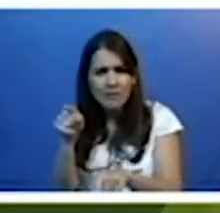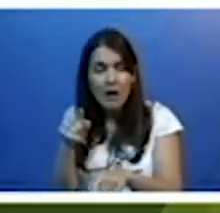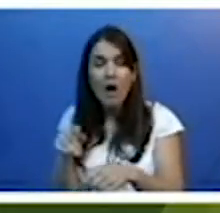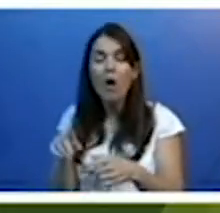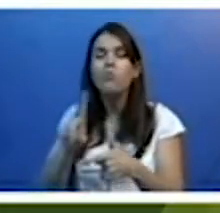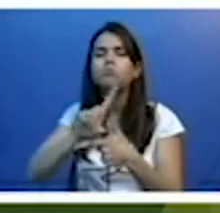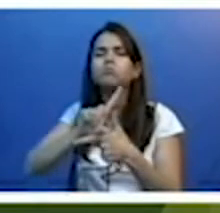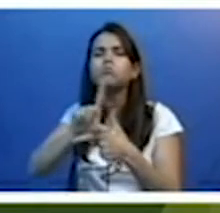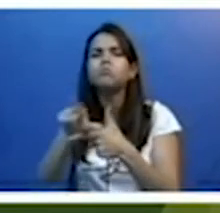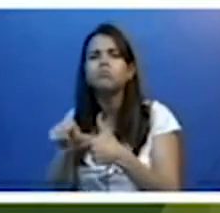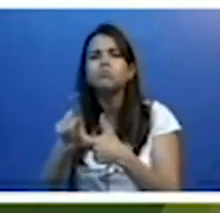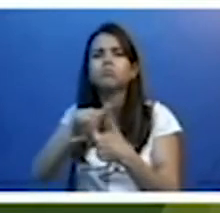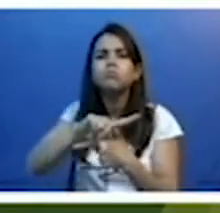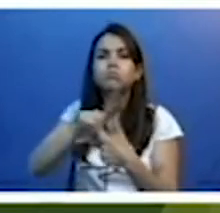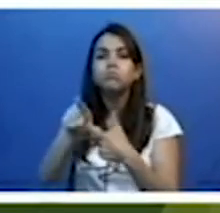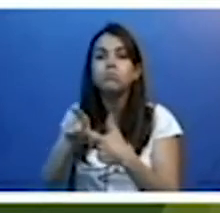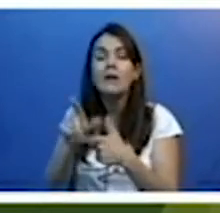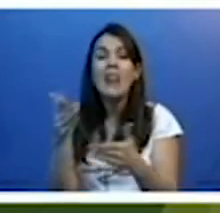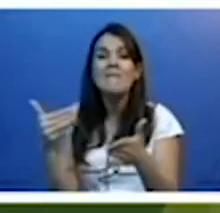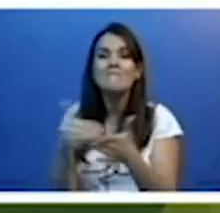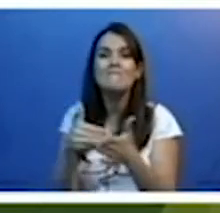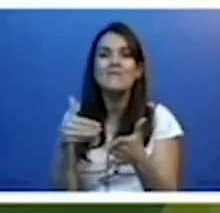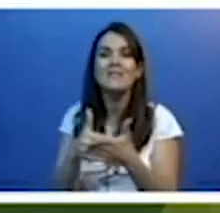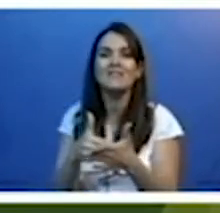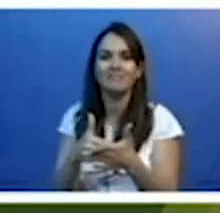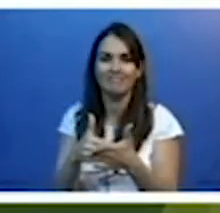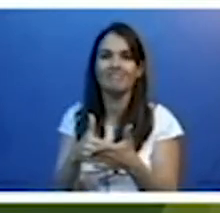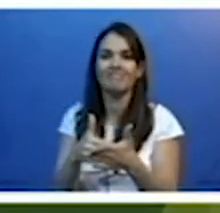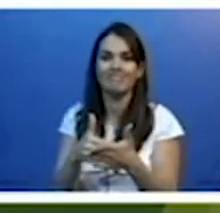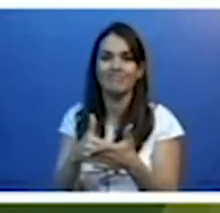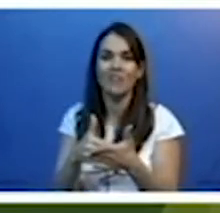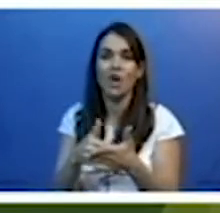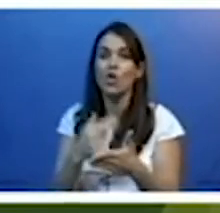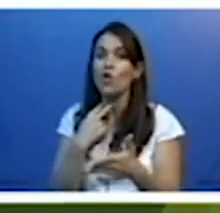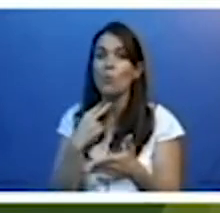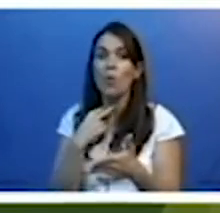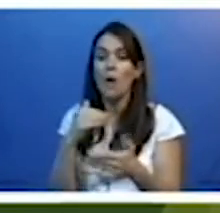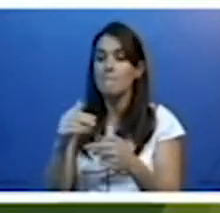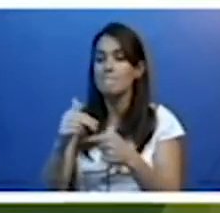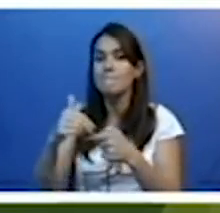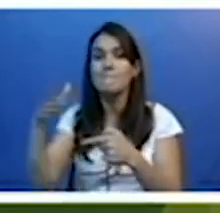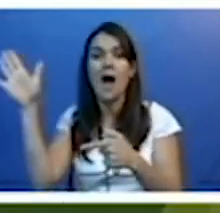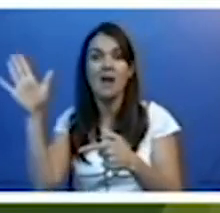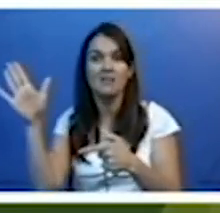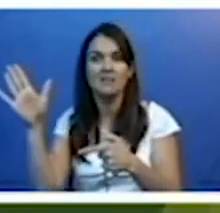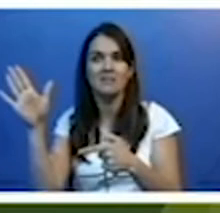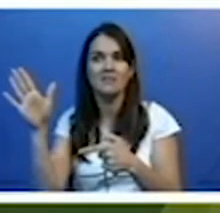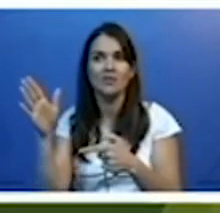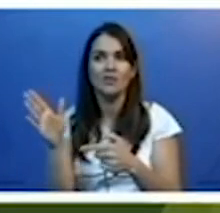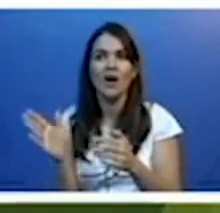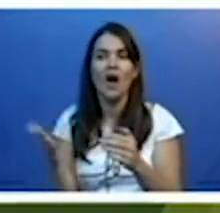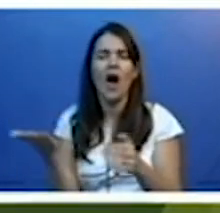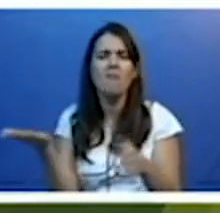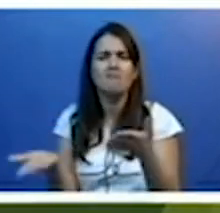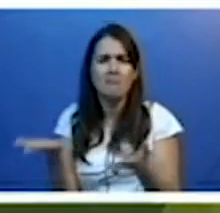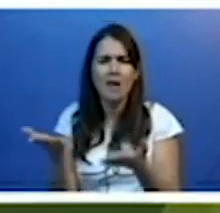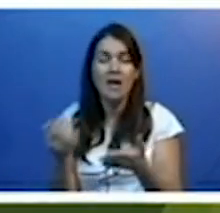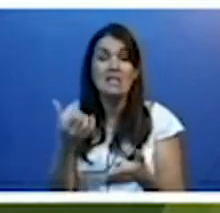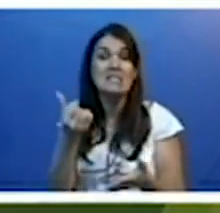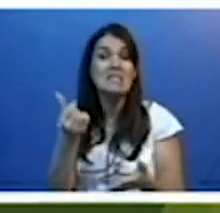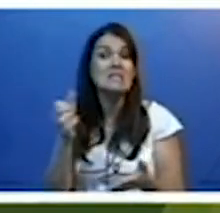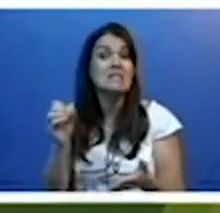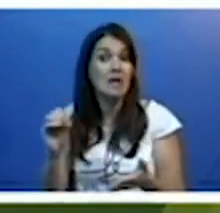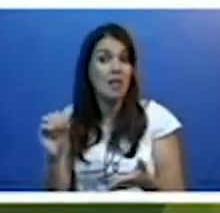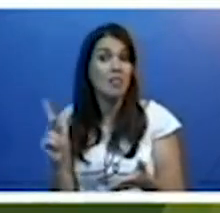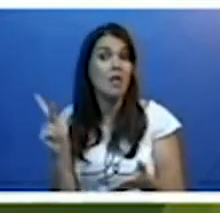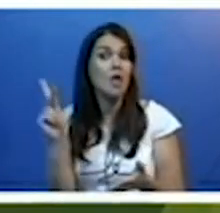É um objeto que limita a velocidade média em 60 km por hora. Dirigindo esse caminhão a